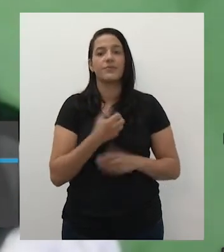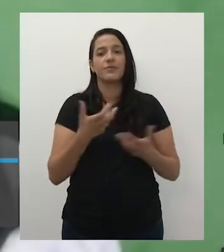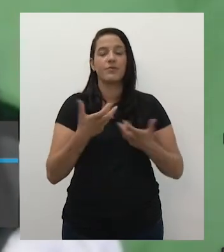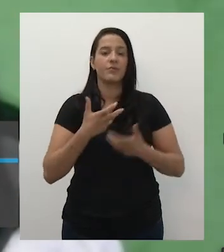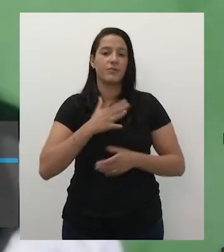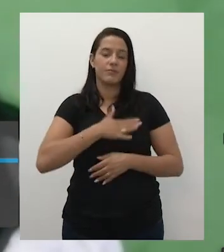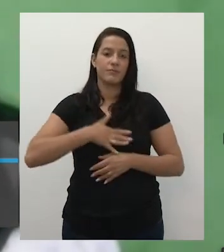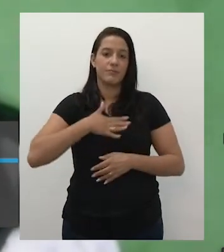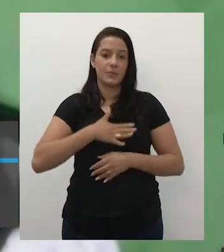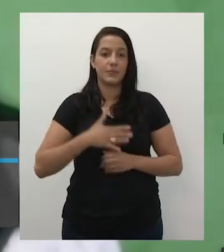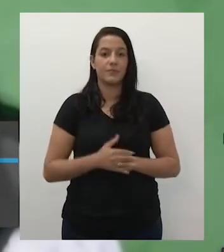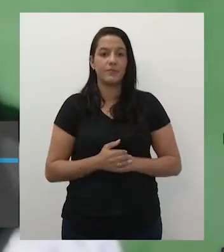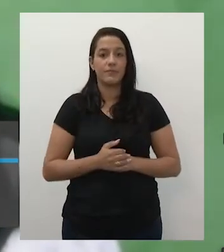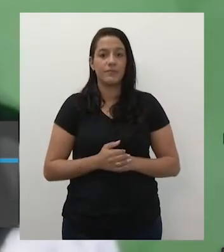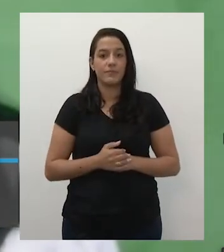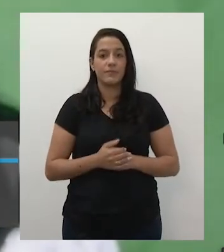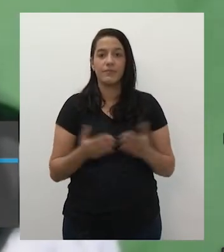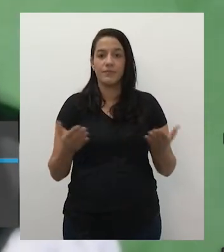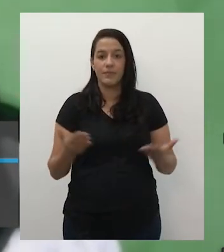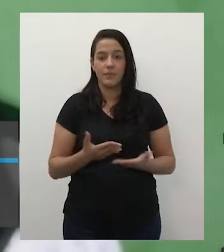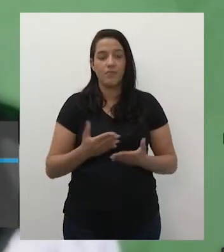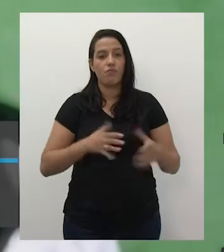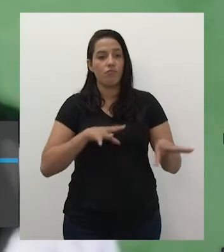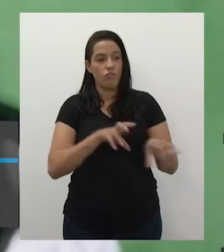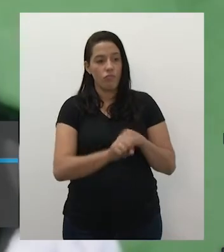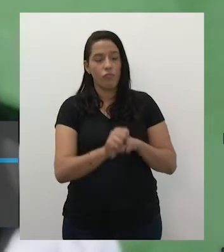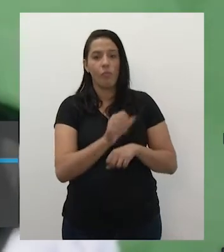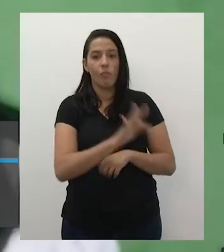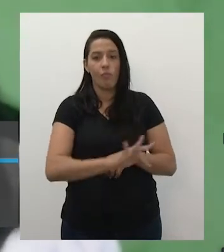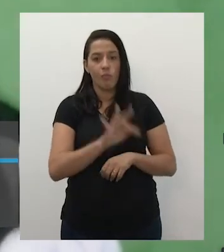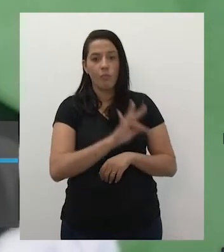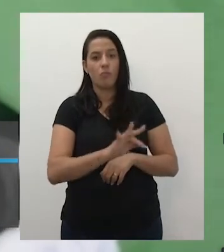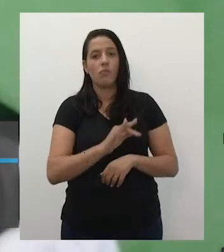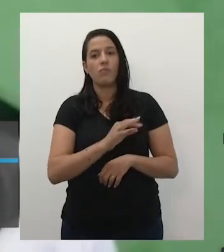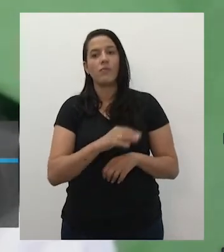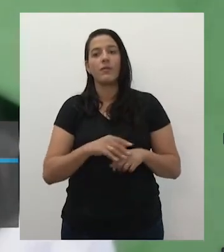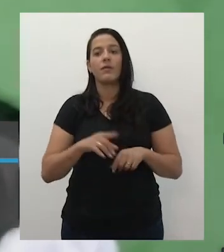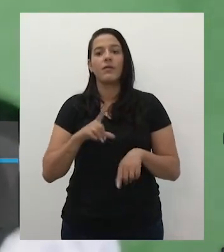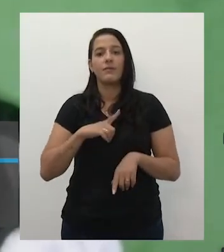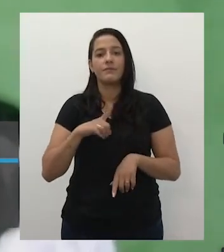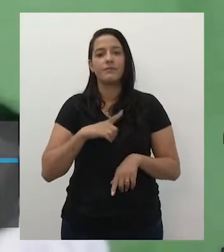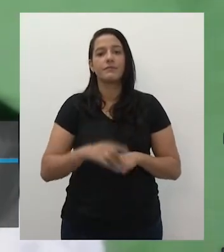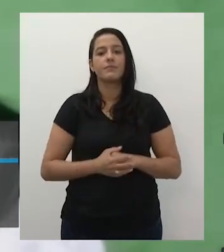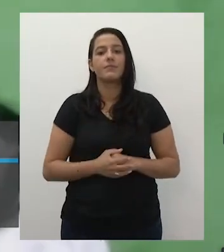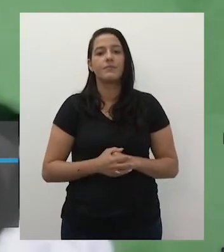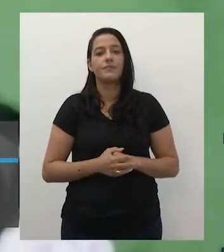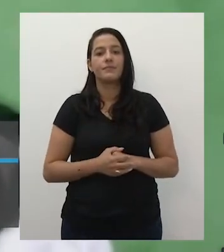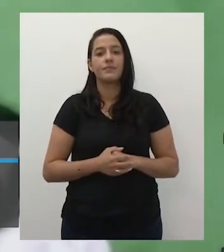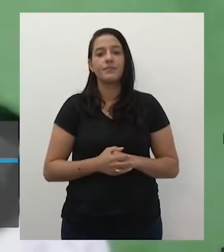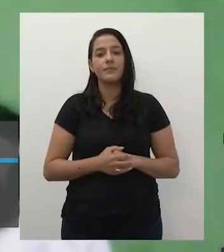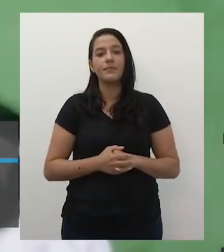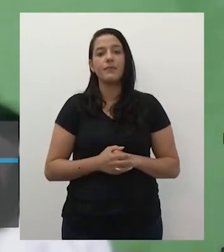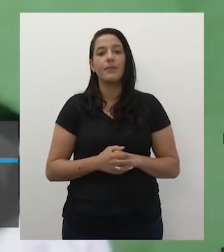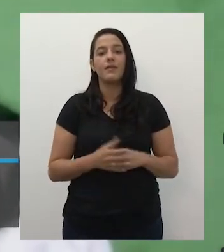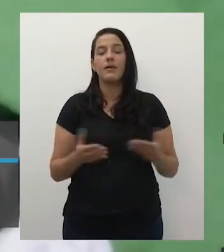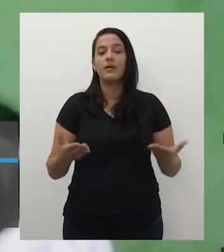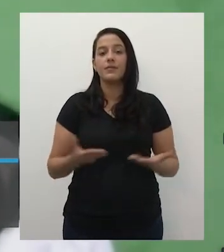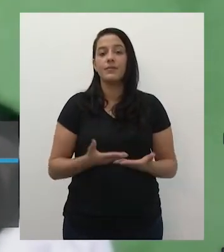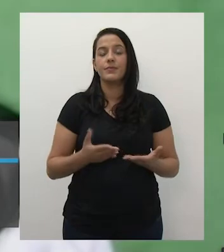magistério, ciências físicas biológicas, pós e gestão escolar, estou aí a caminho do